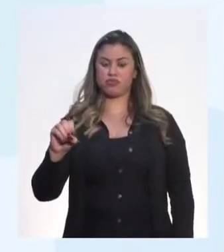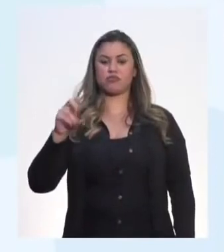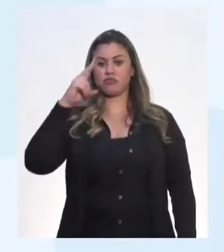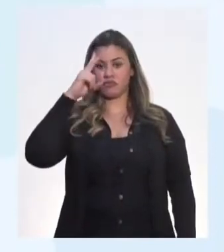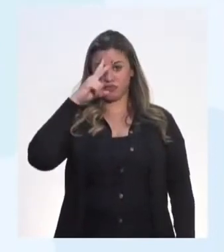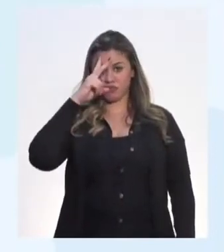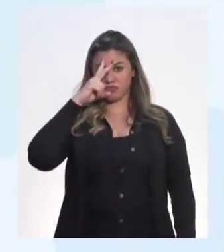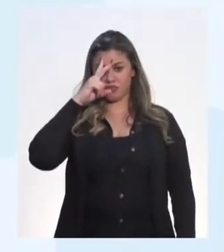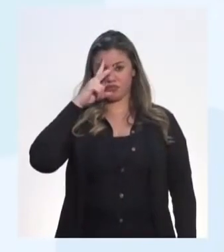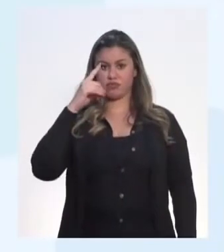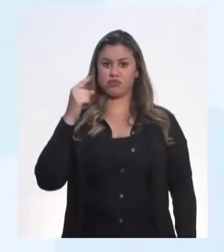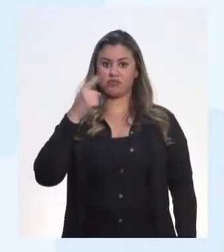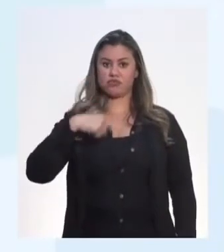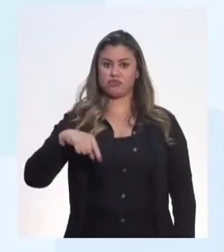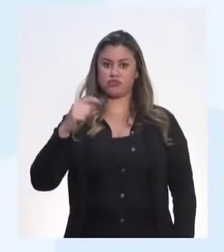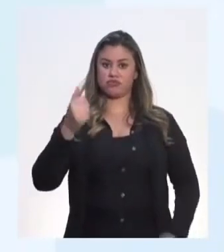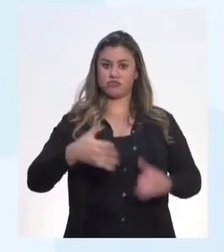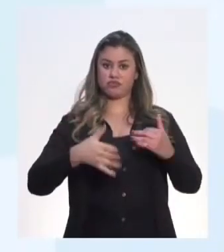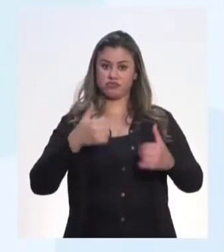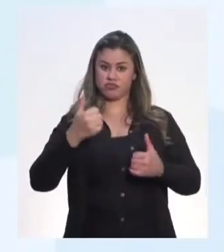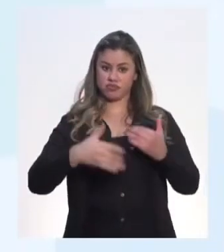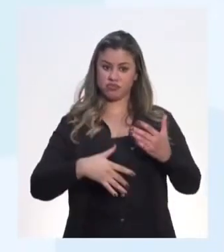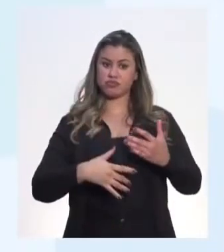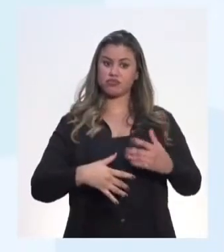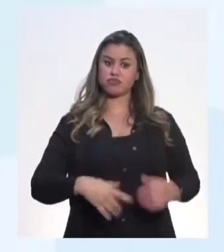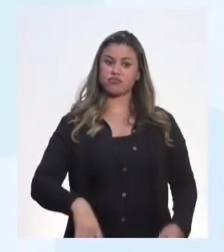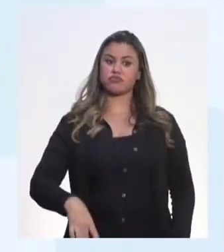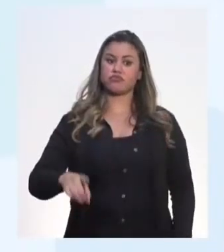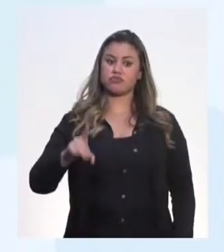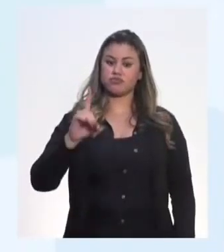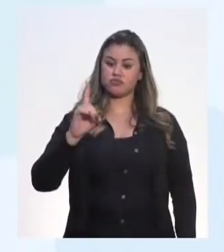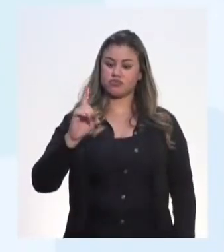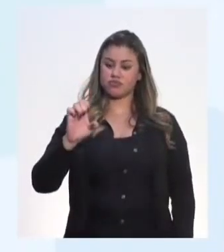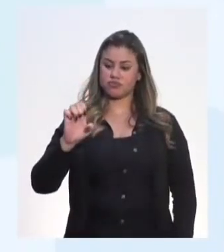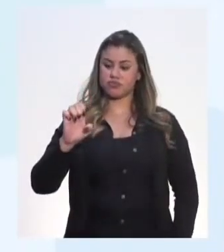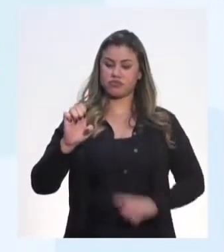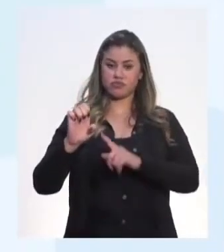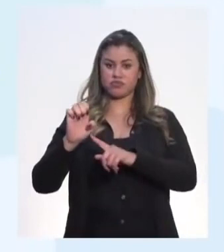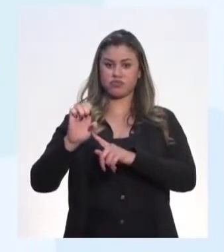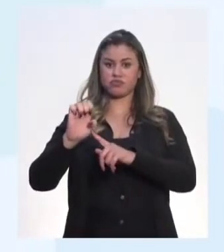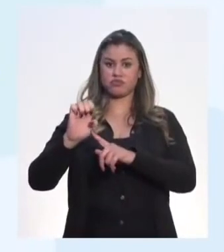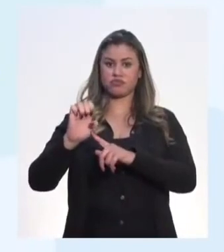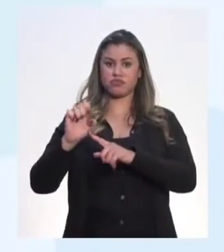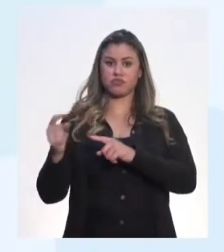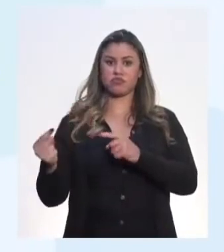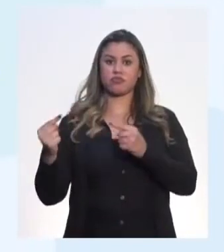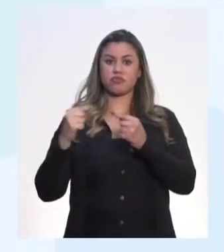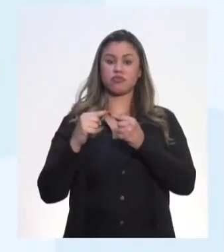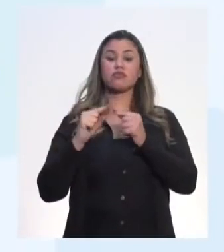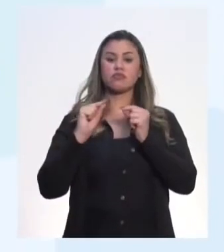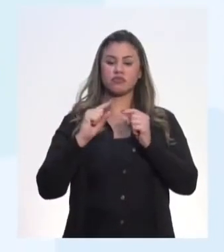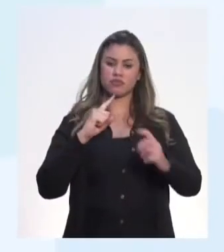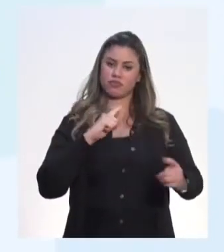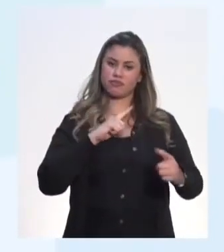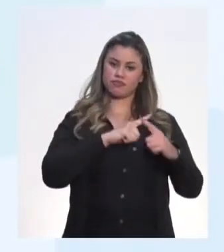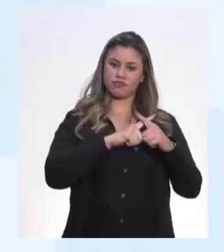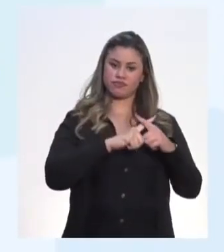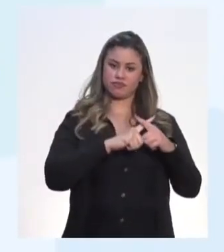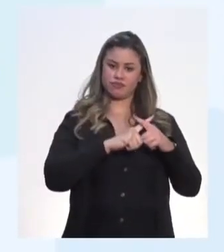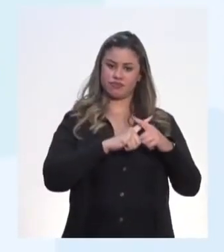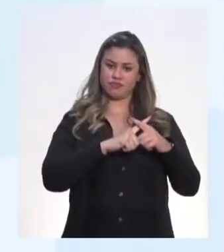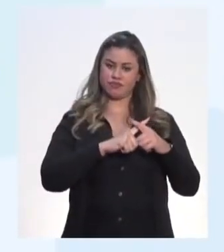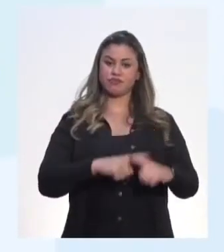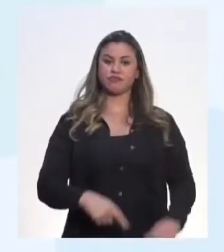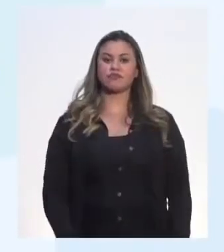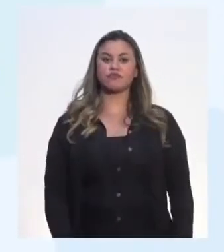a gente conversou o de eu mudo pela minha pelo meu sinal de multiplicação